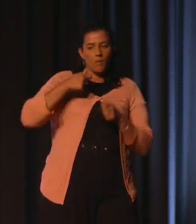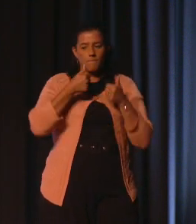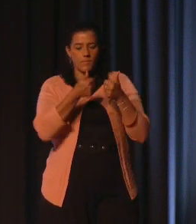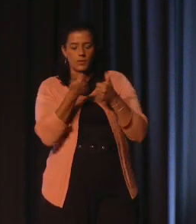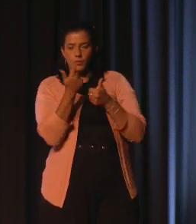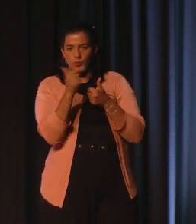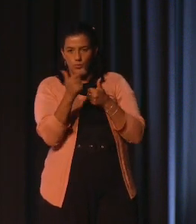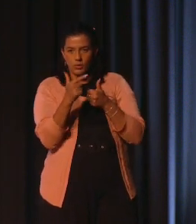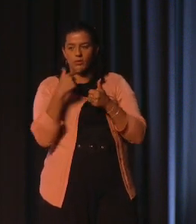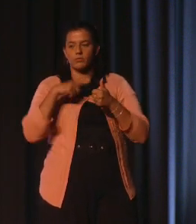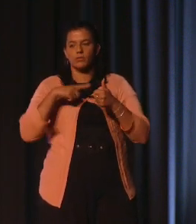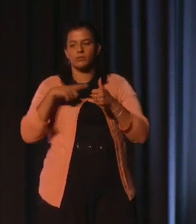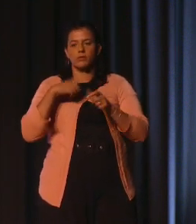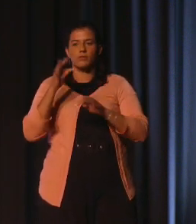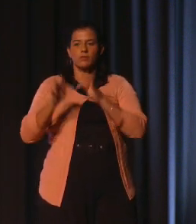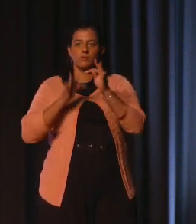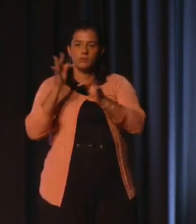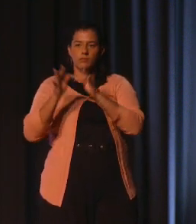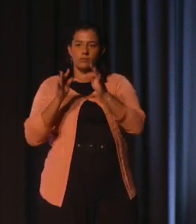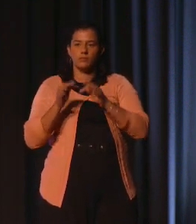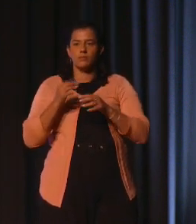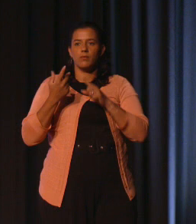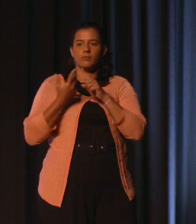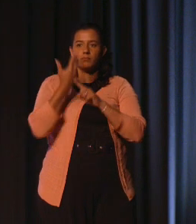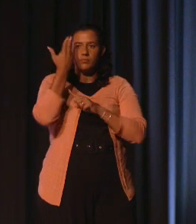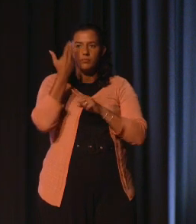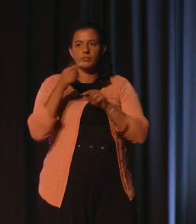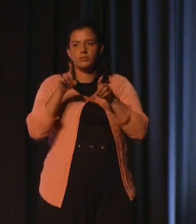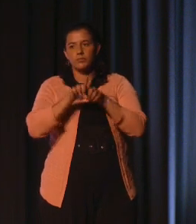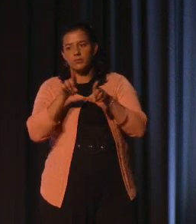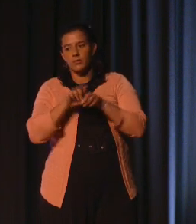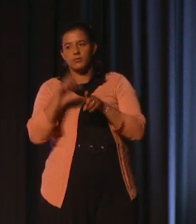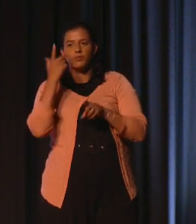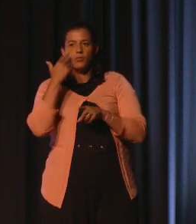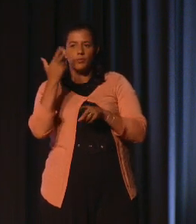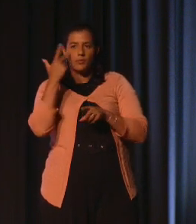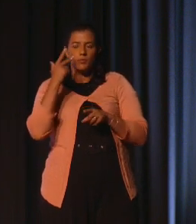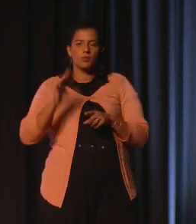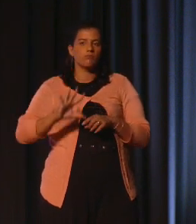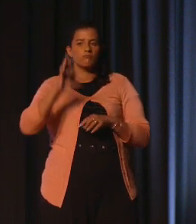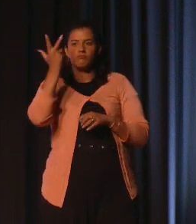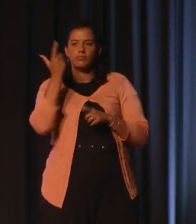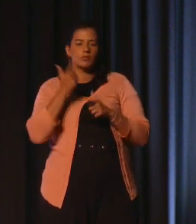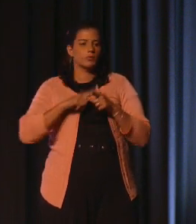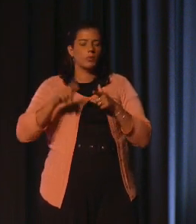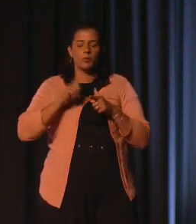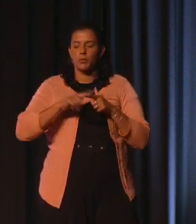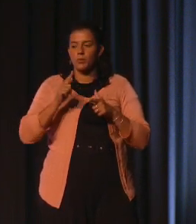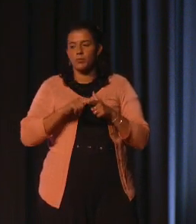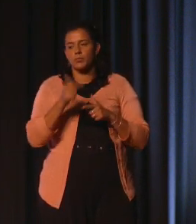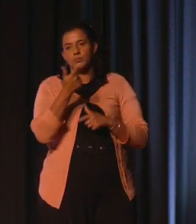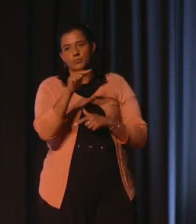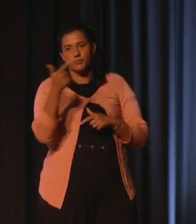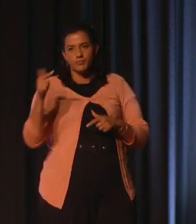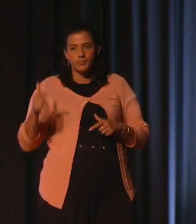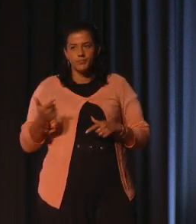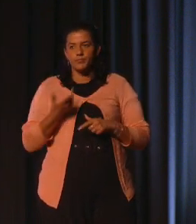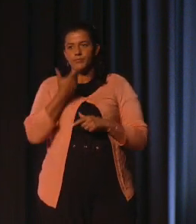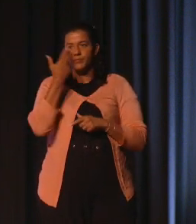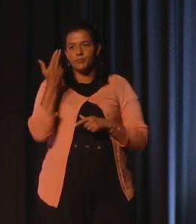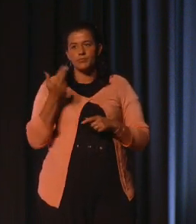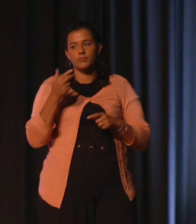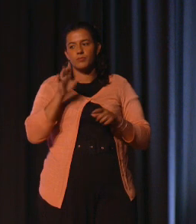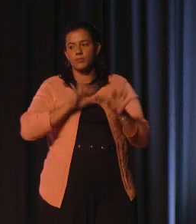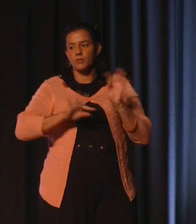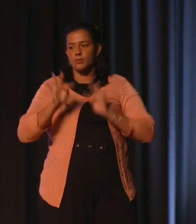precisar fazer o tratamento de canal. Pode fazer normalmente o tratamento de canal, não há nenhuma indicação de não fazer